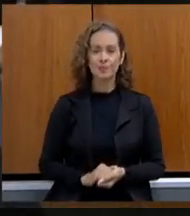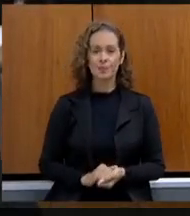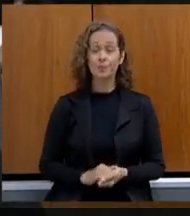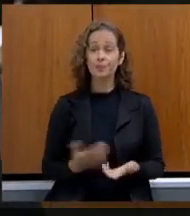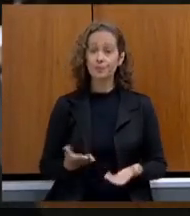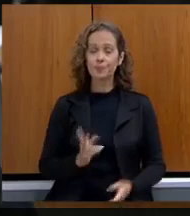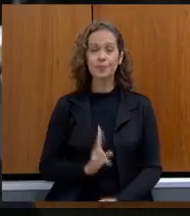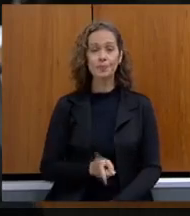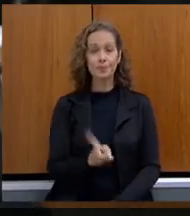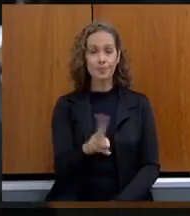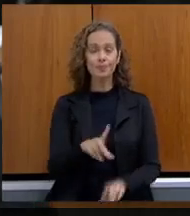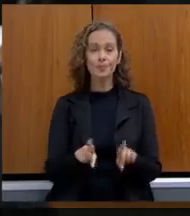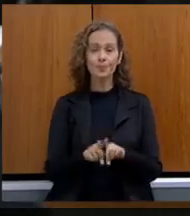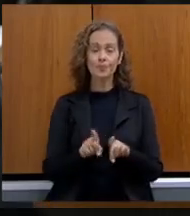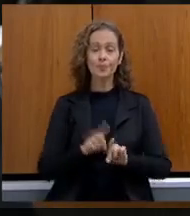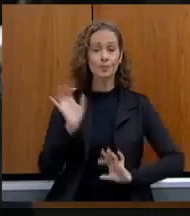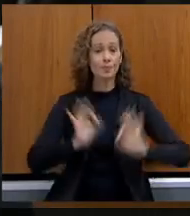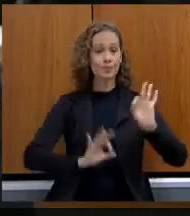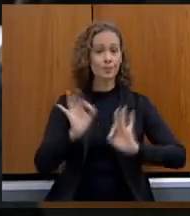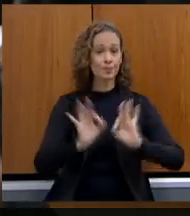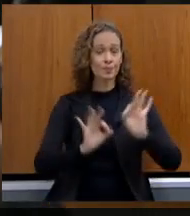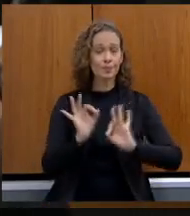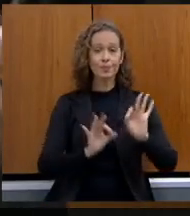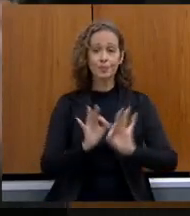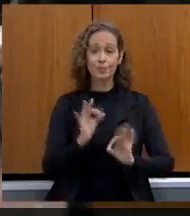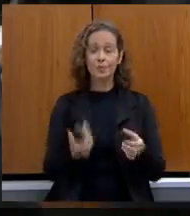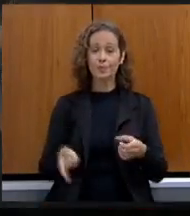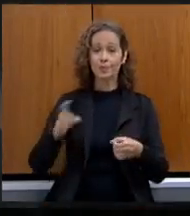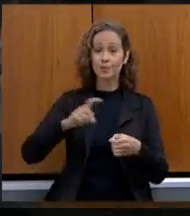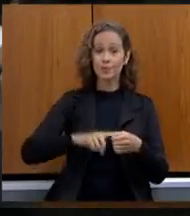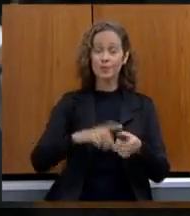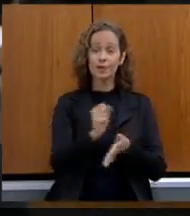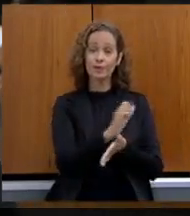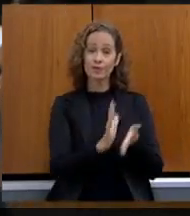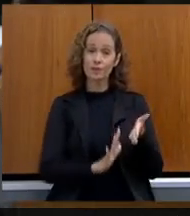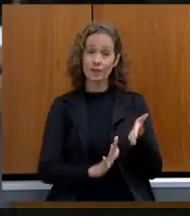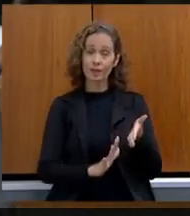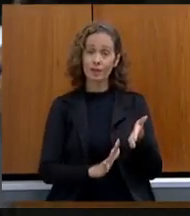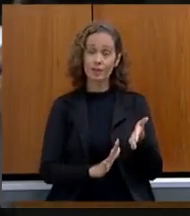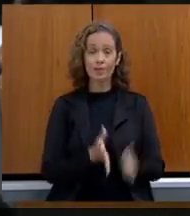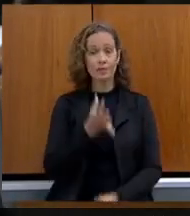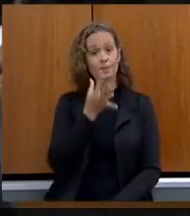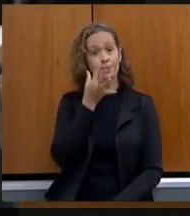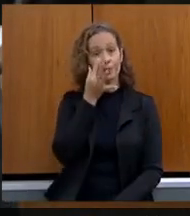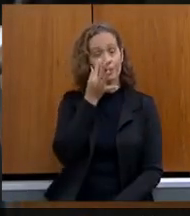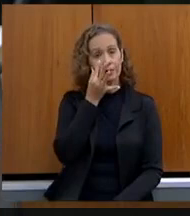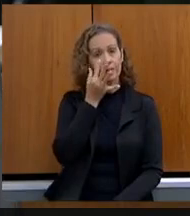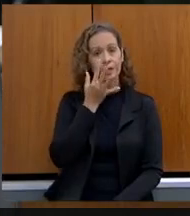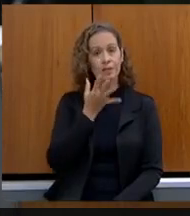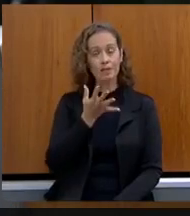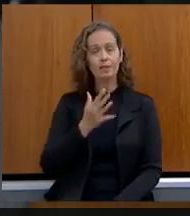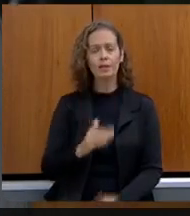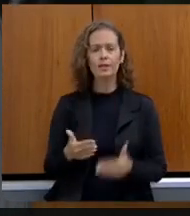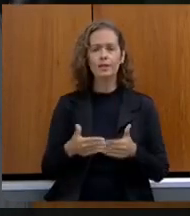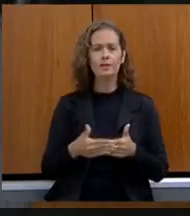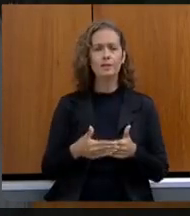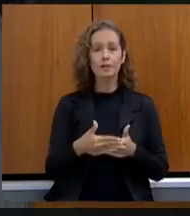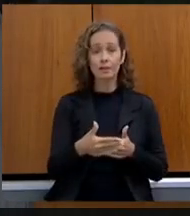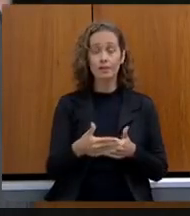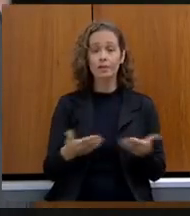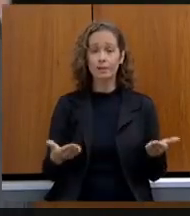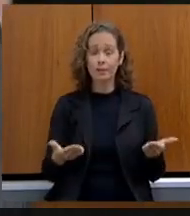seguimos agora no planejamento da nossa retomada das atividades É presenciais nesse início